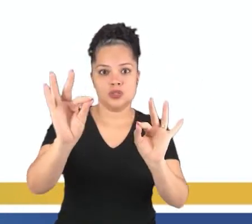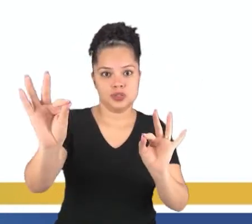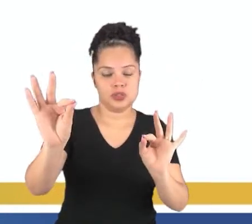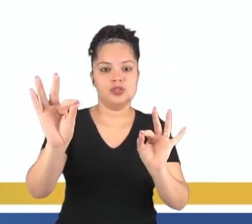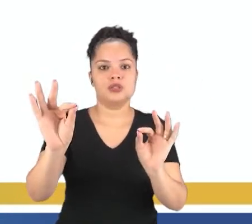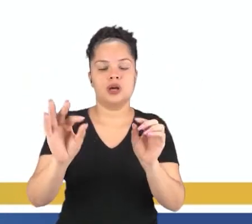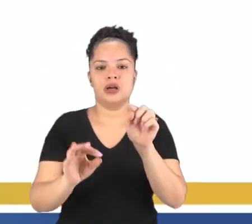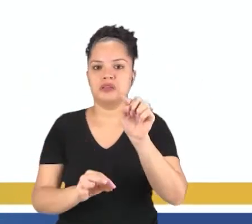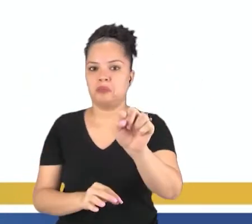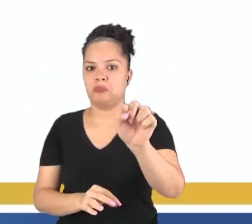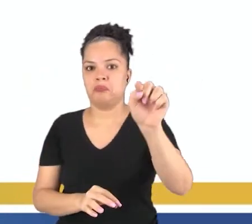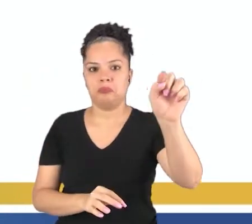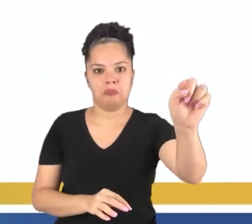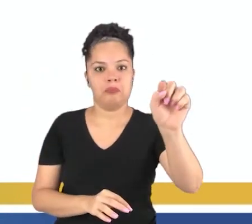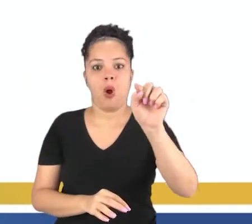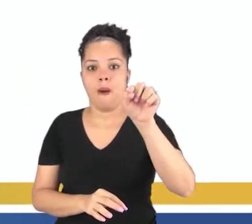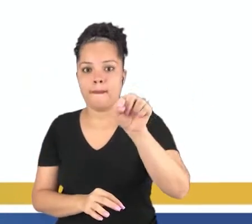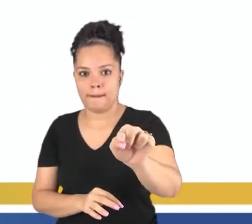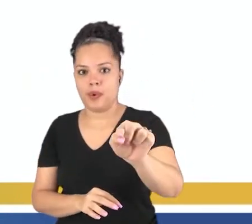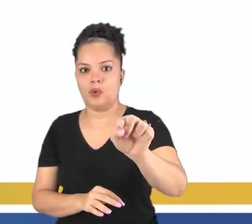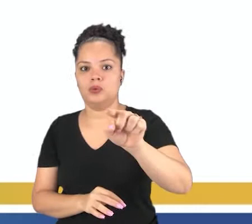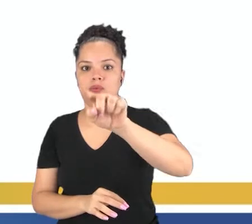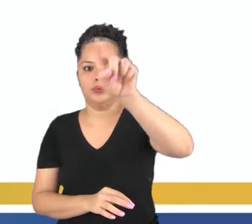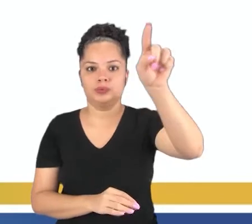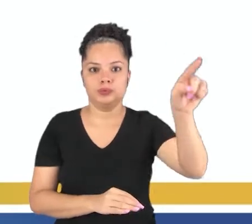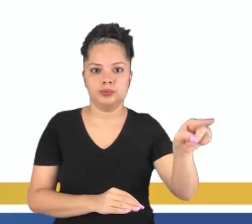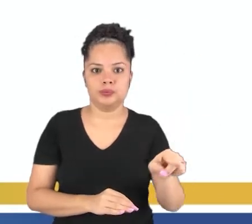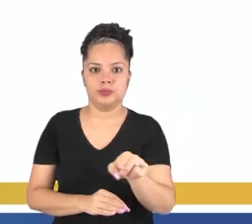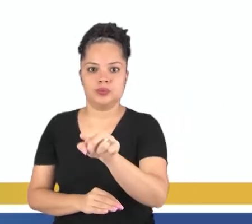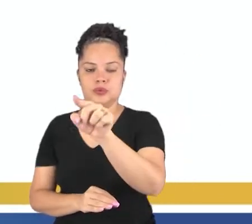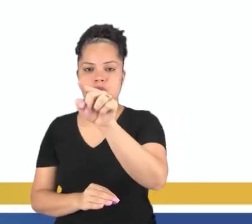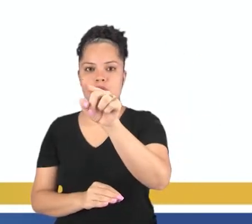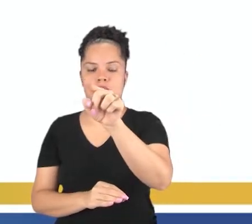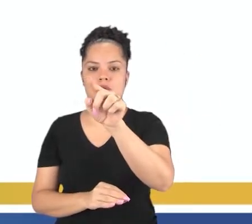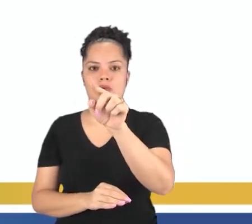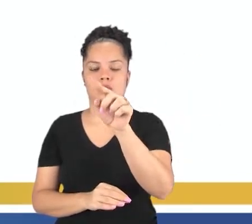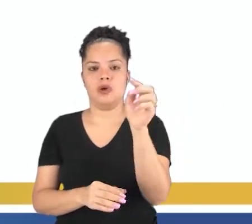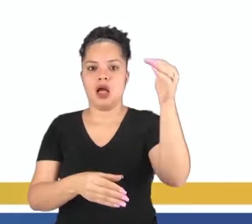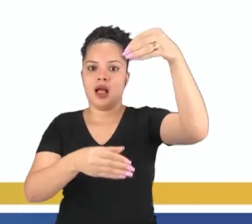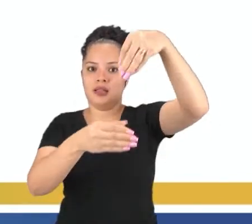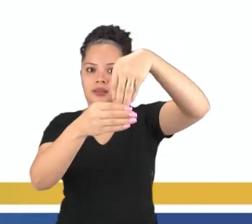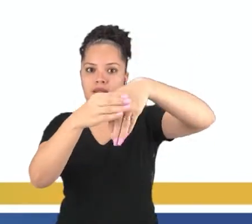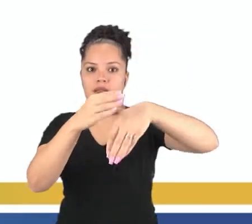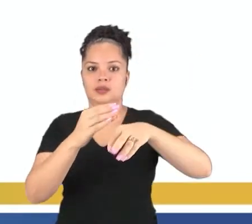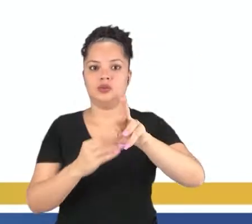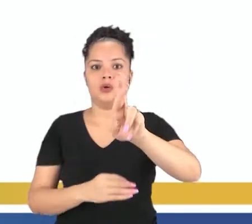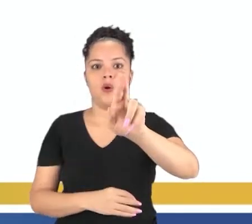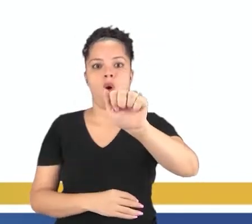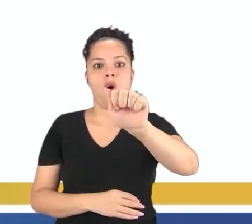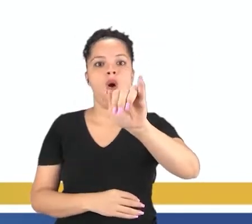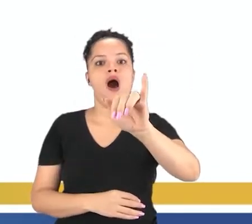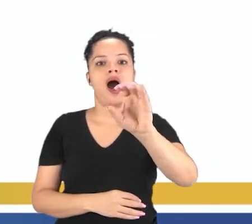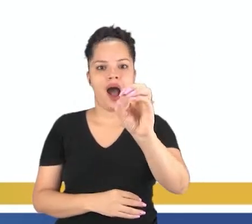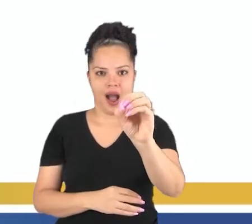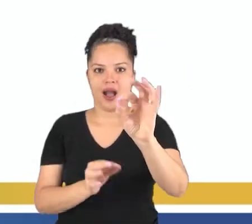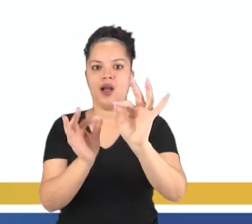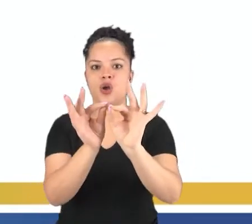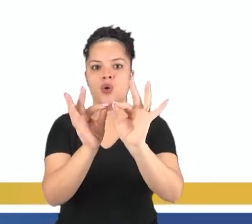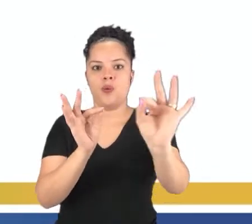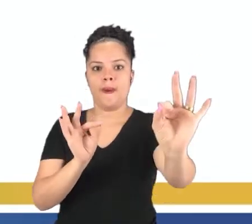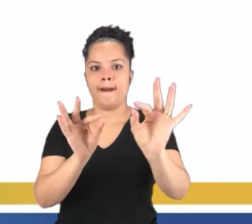seus pontos ao centro do círculo limitado por ela. Em um círculo, há infinitos raios, todos de mesma